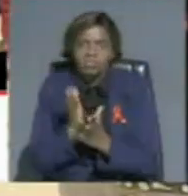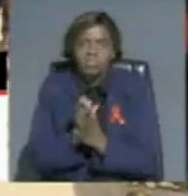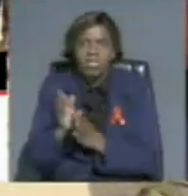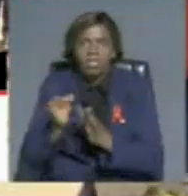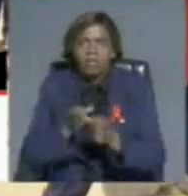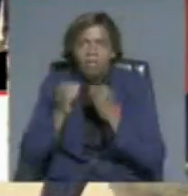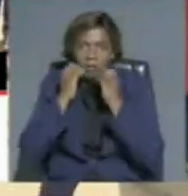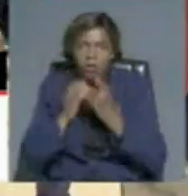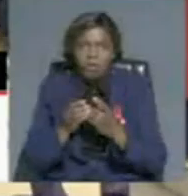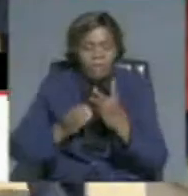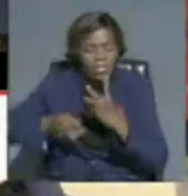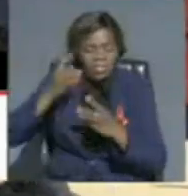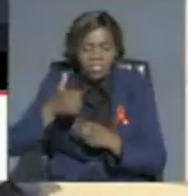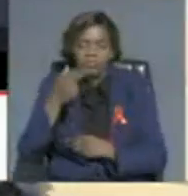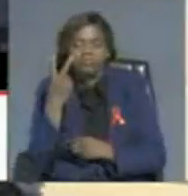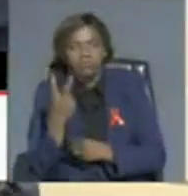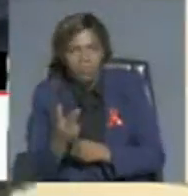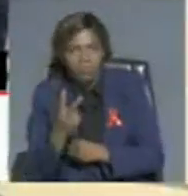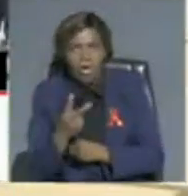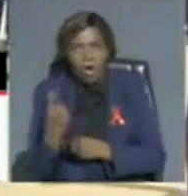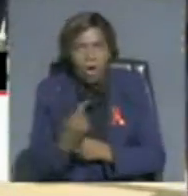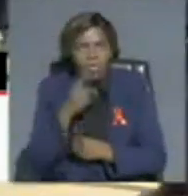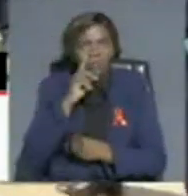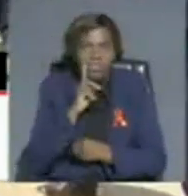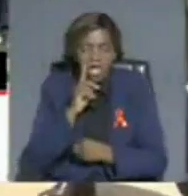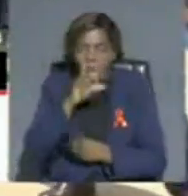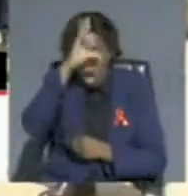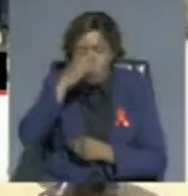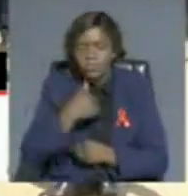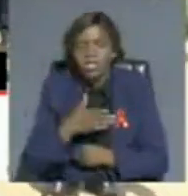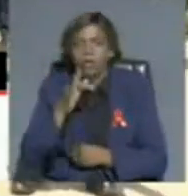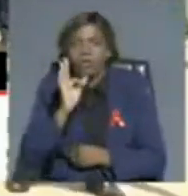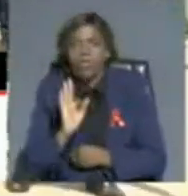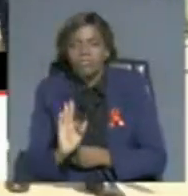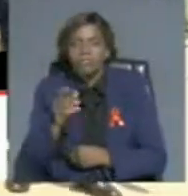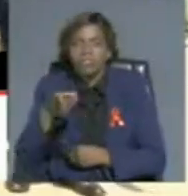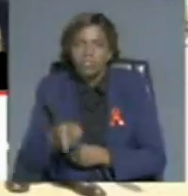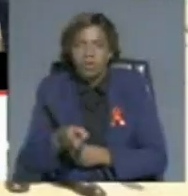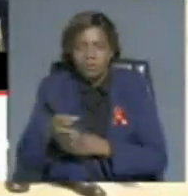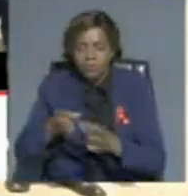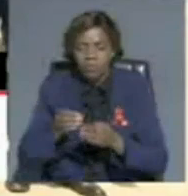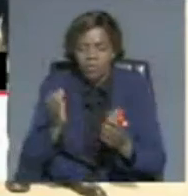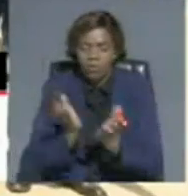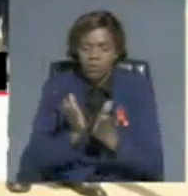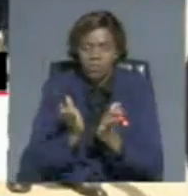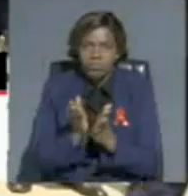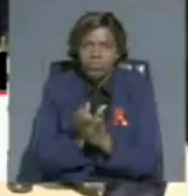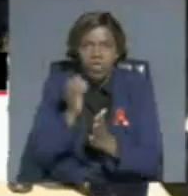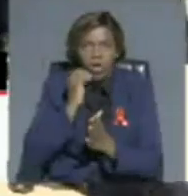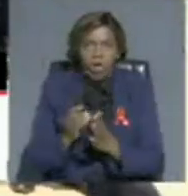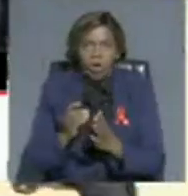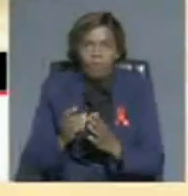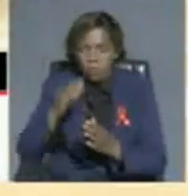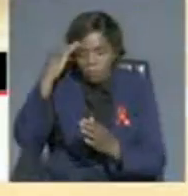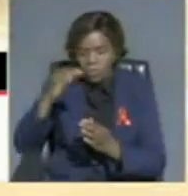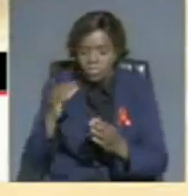e atualmente sou a única menina no meio de 49 rapazes. Qual o curso que fez? Fiz o curso de Comando Tático, Especialidade de Tropas Radiotécnicas,